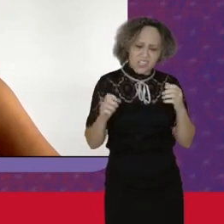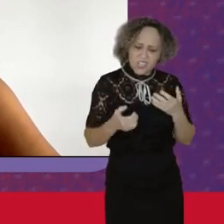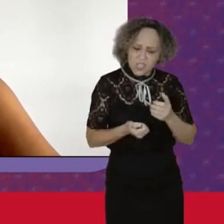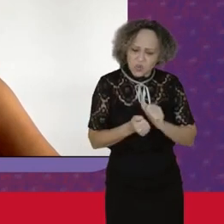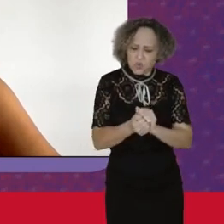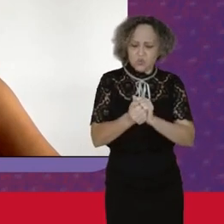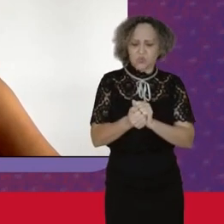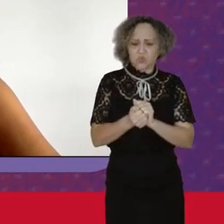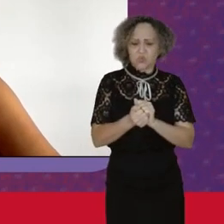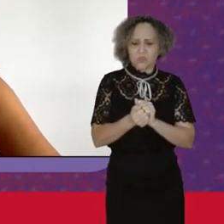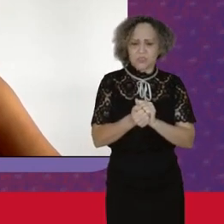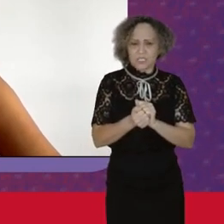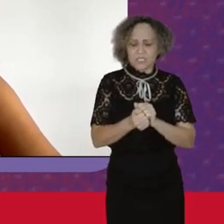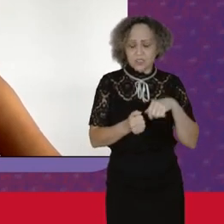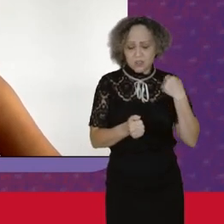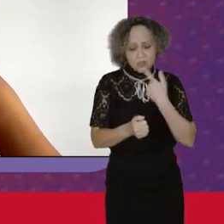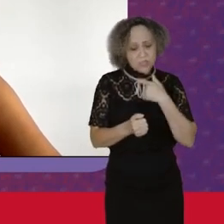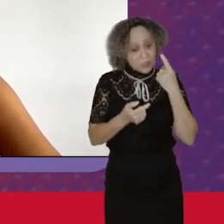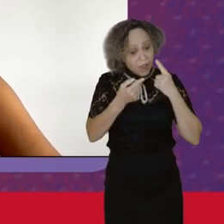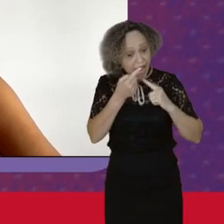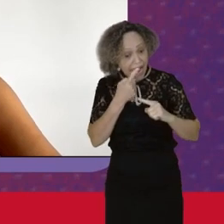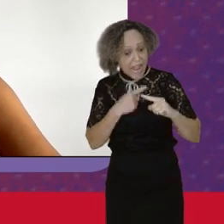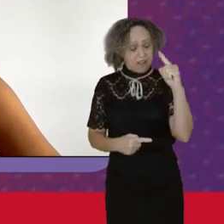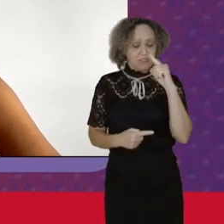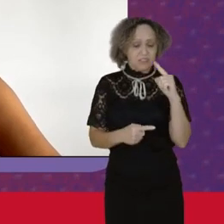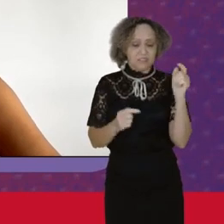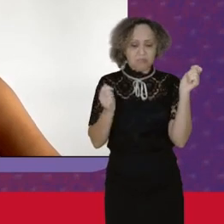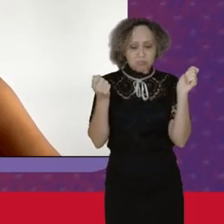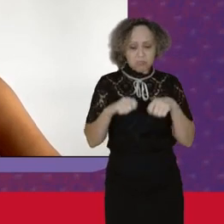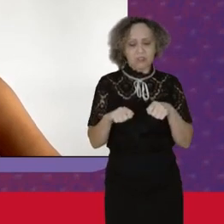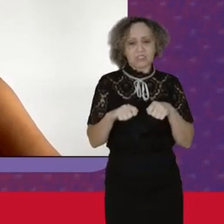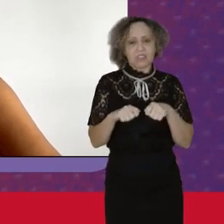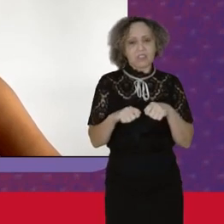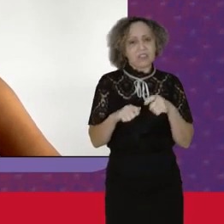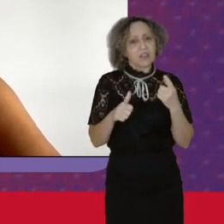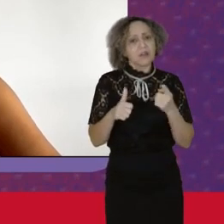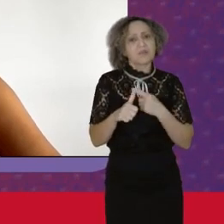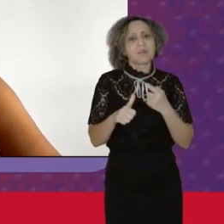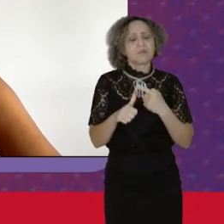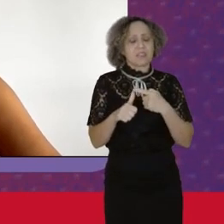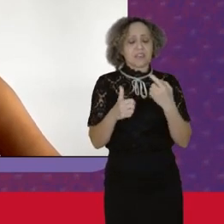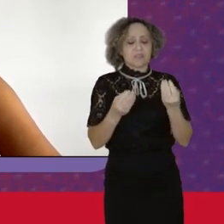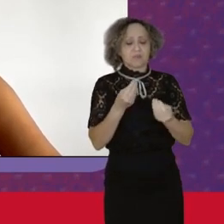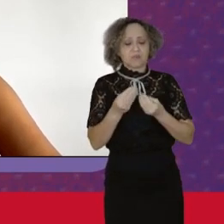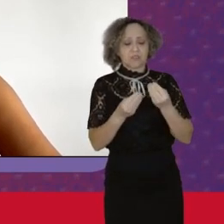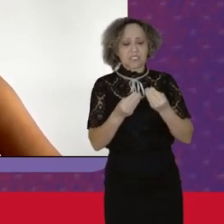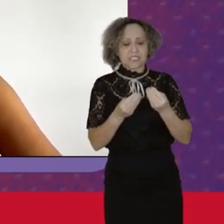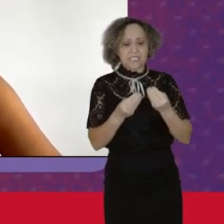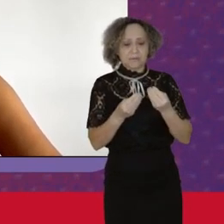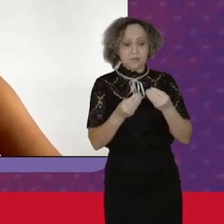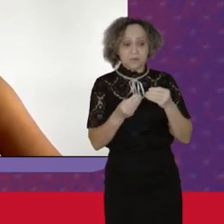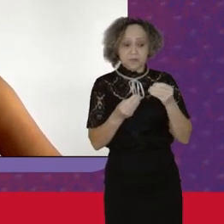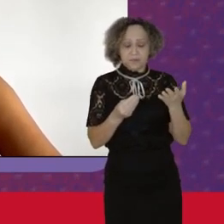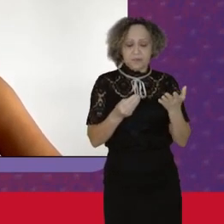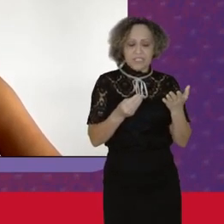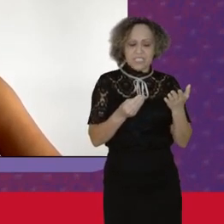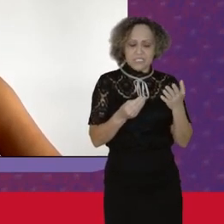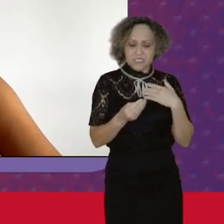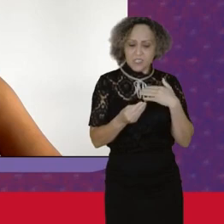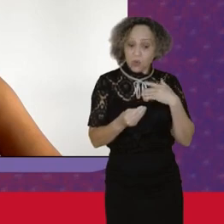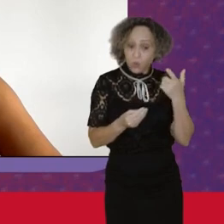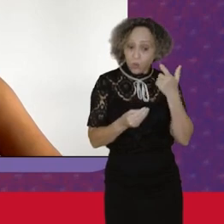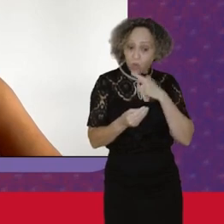a gente conseguir avançar, né, e poder, primeiro, tirar isso que a gente tem aqui nesse meio de campo e